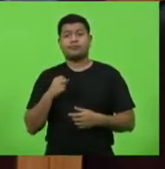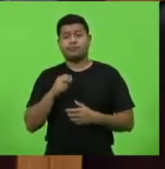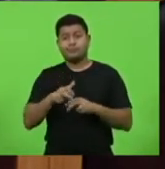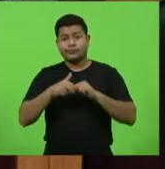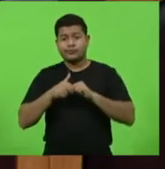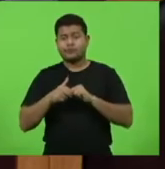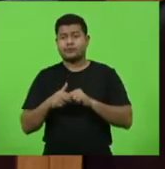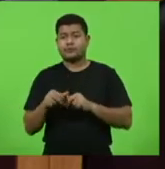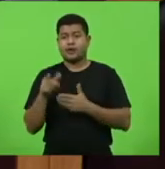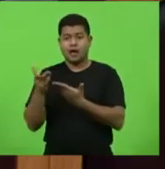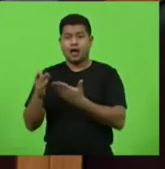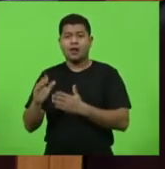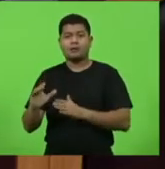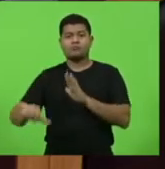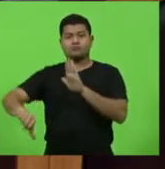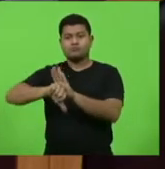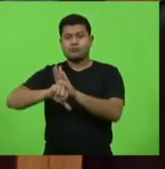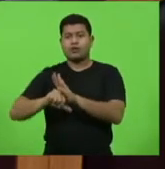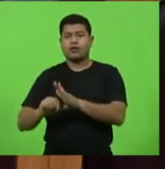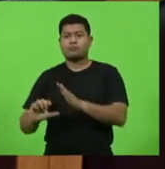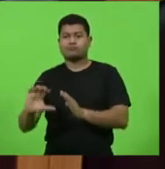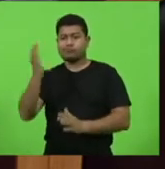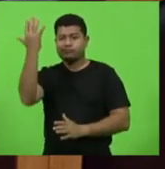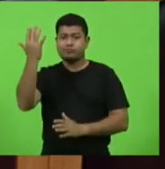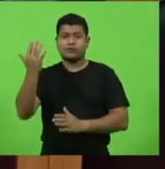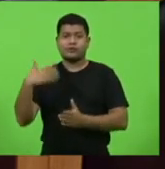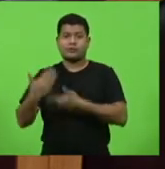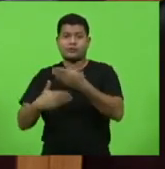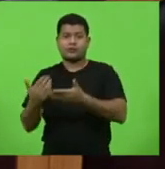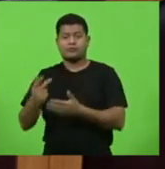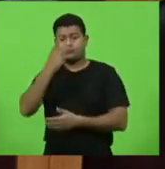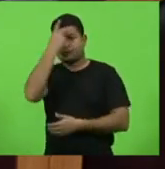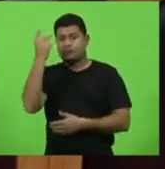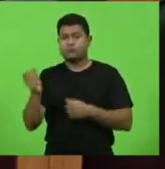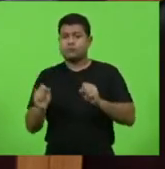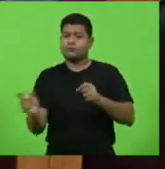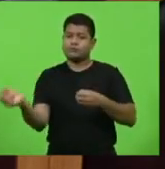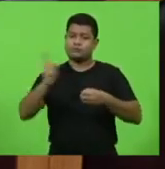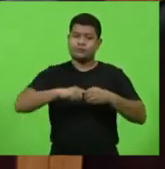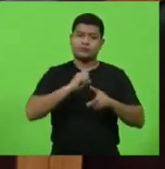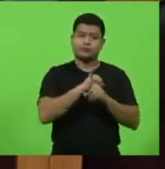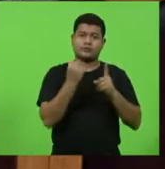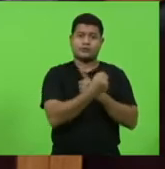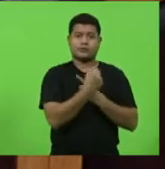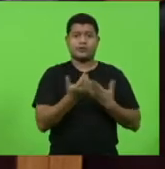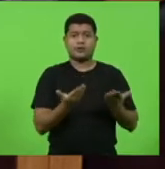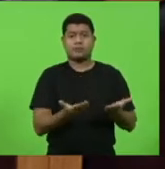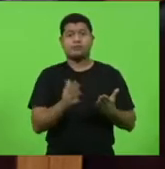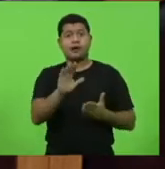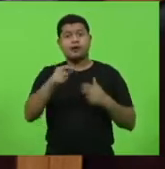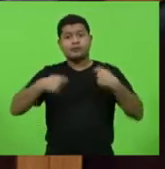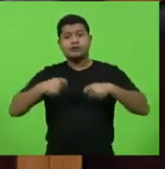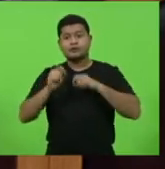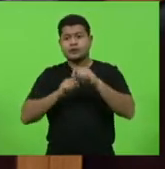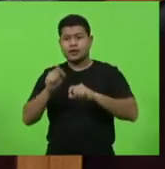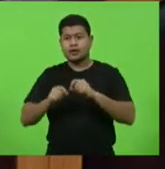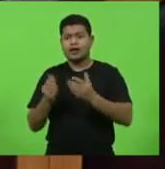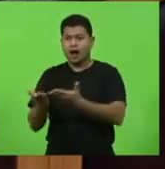sempre disse. Precisamos, é preciso voltar, ele tem que voltar melhor, é preciso